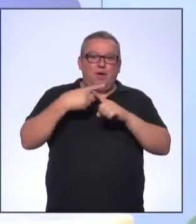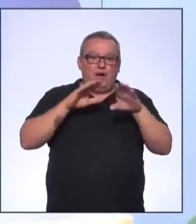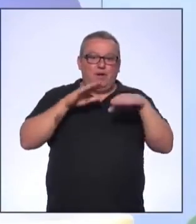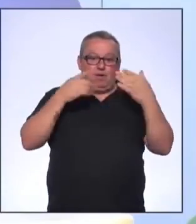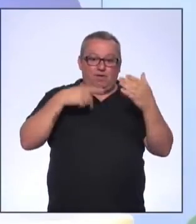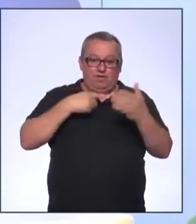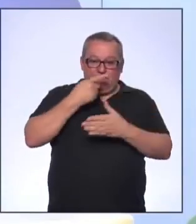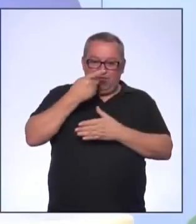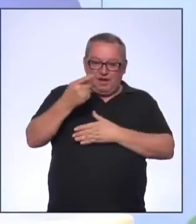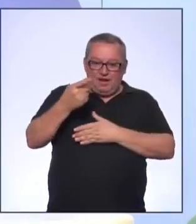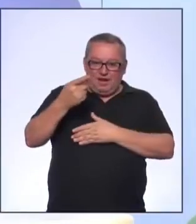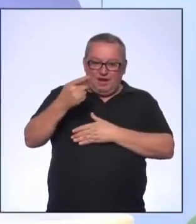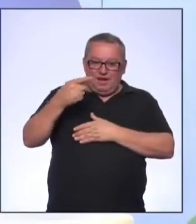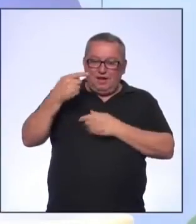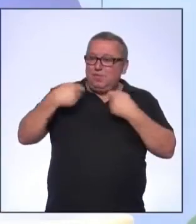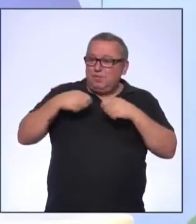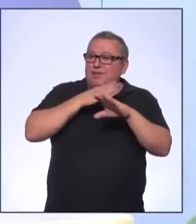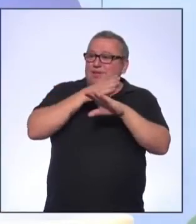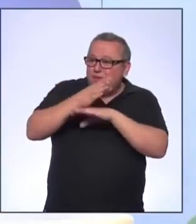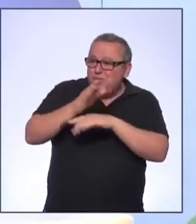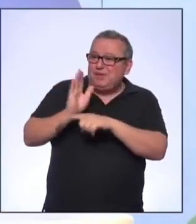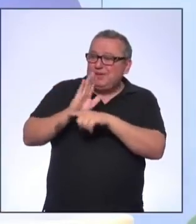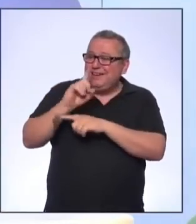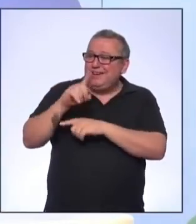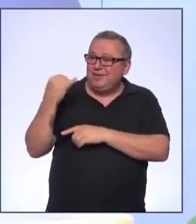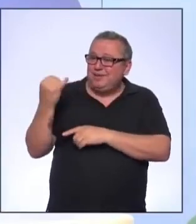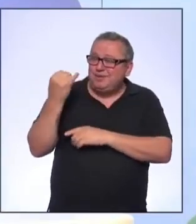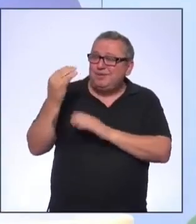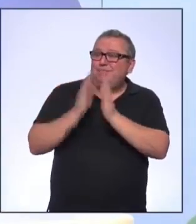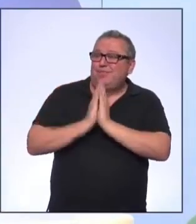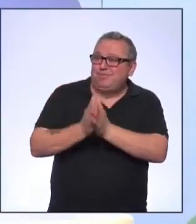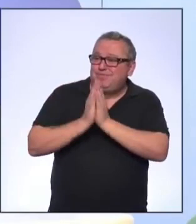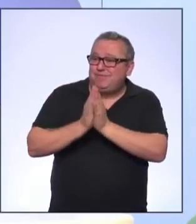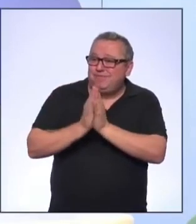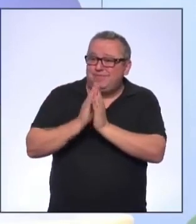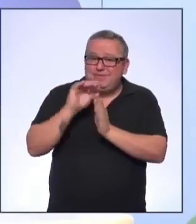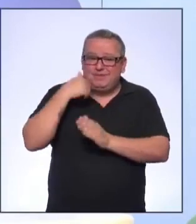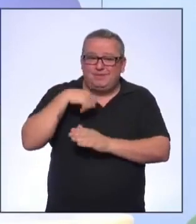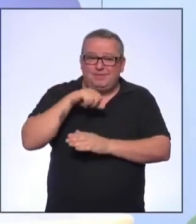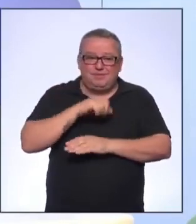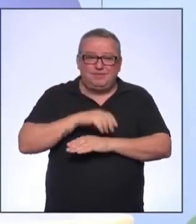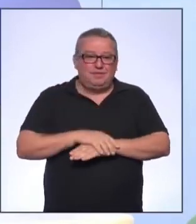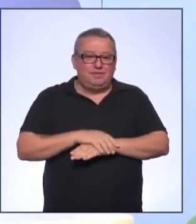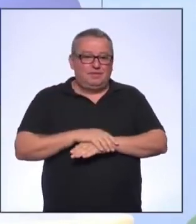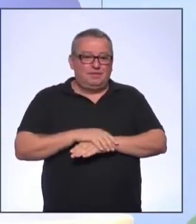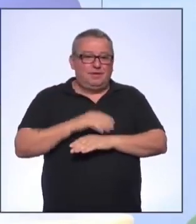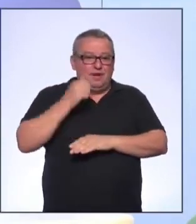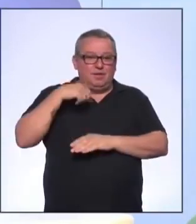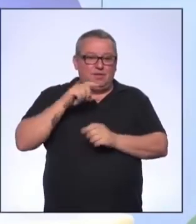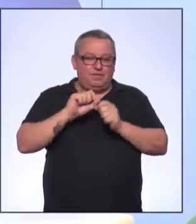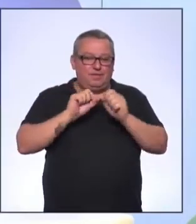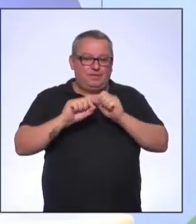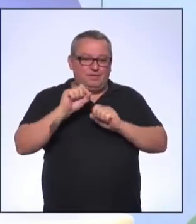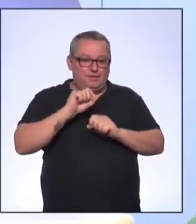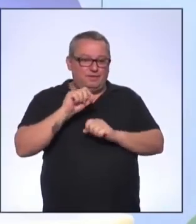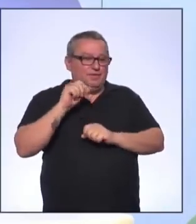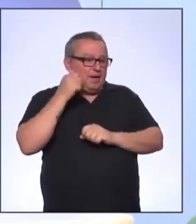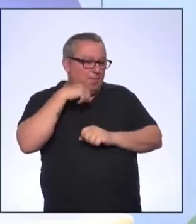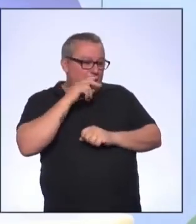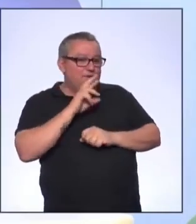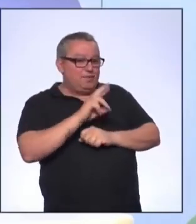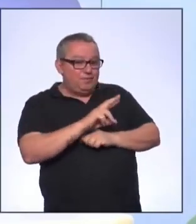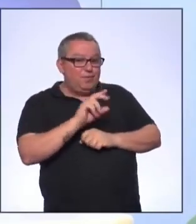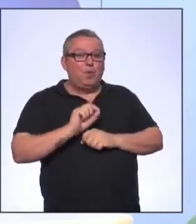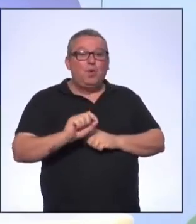você diz que, mãe, eu preciso ir, é importante, a mãe, geralmente, ela vai te dizer o quê? Você faz ideia, professor, do que a mãe